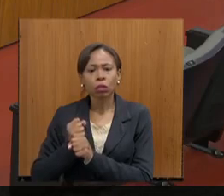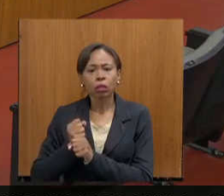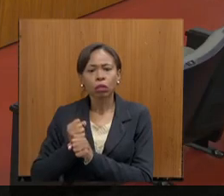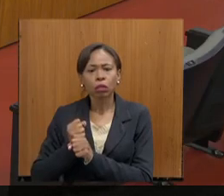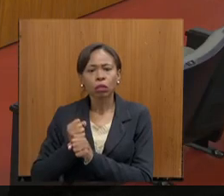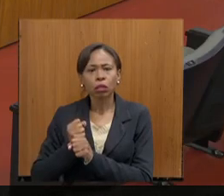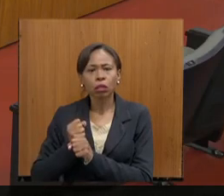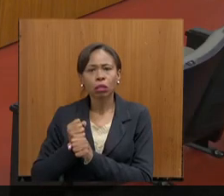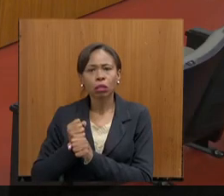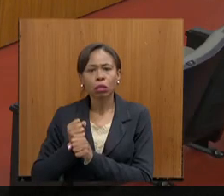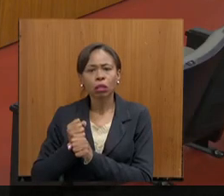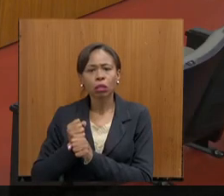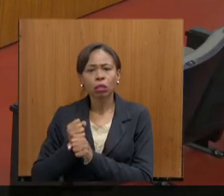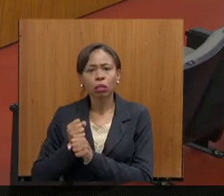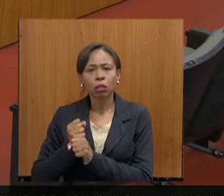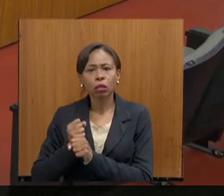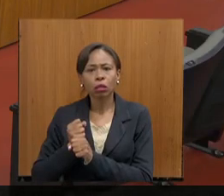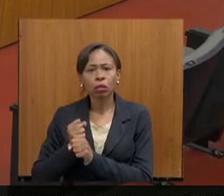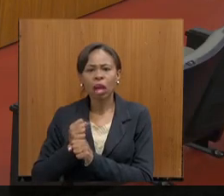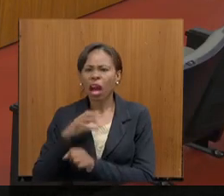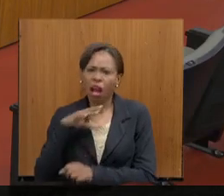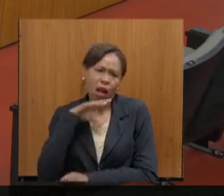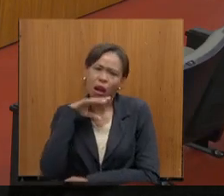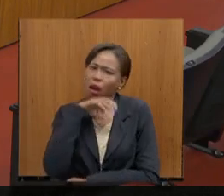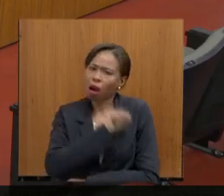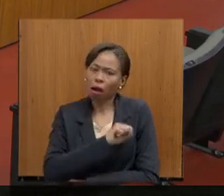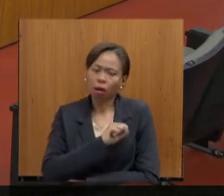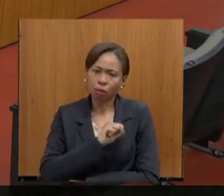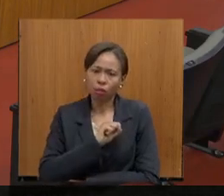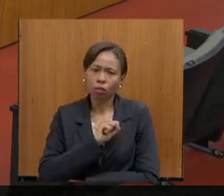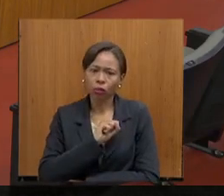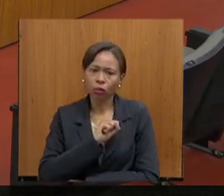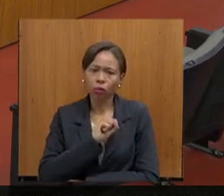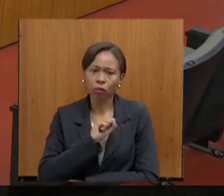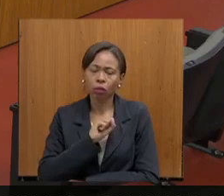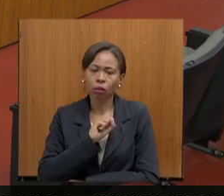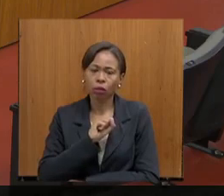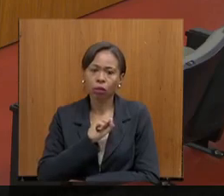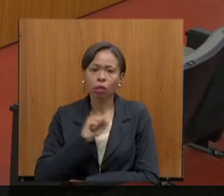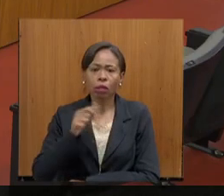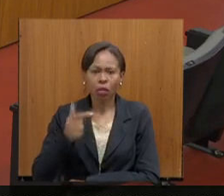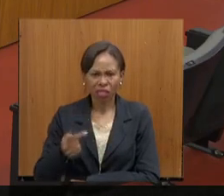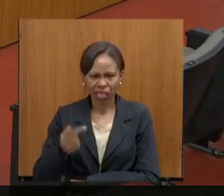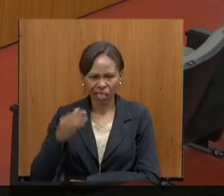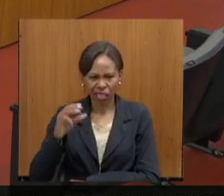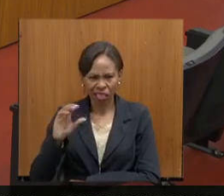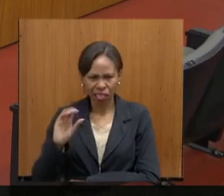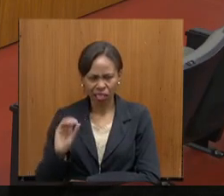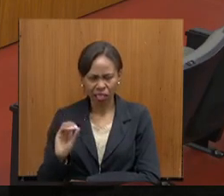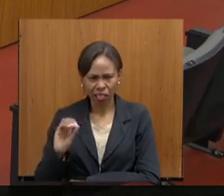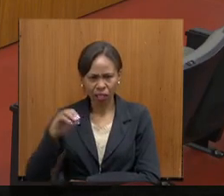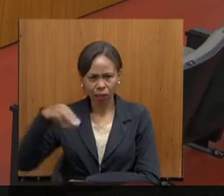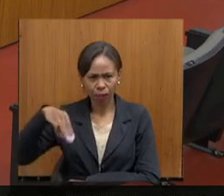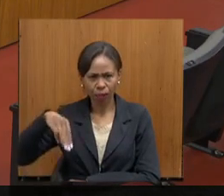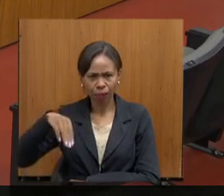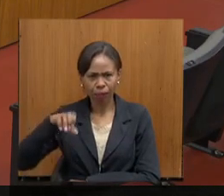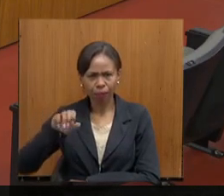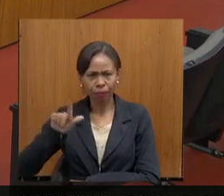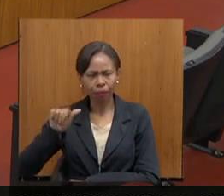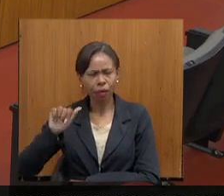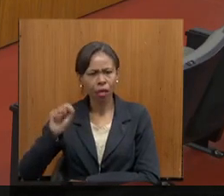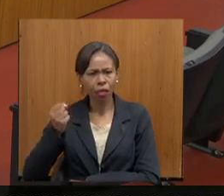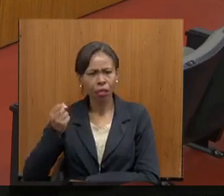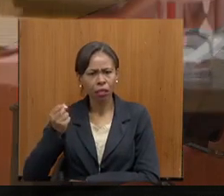é é é rápido nós vamos ter né 70 Mega flutuante em Três Marias